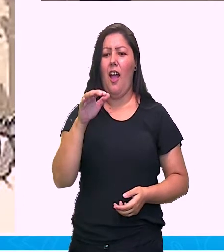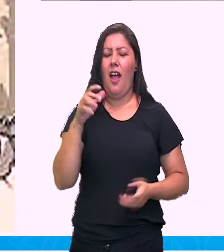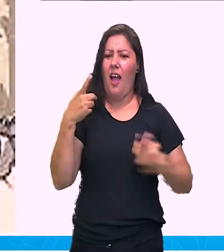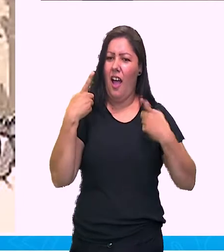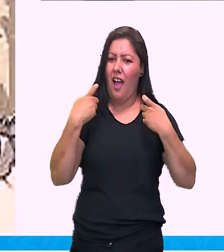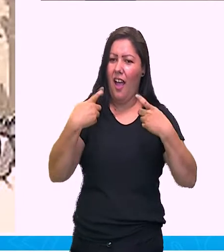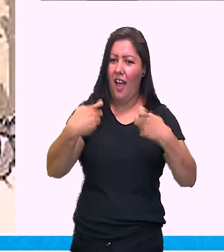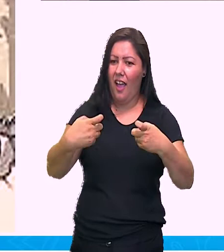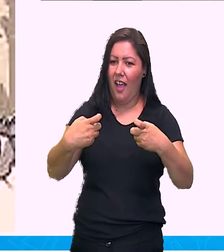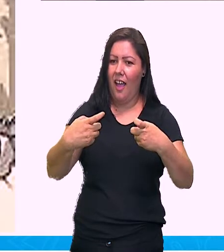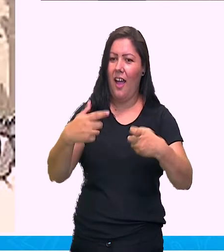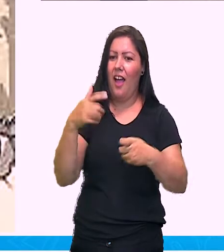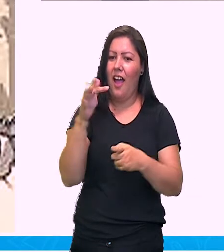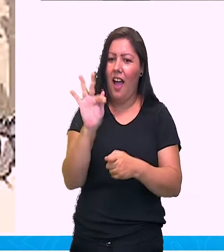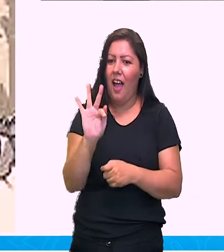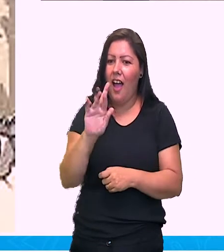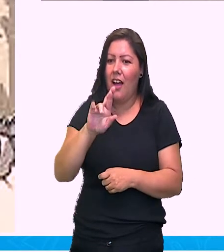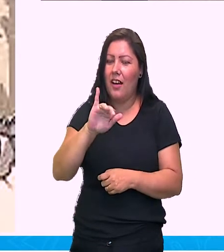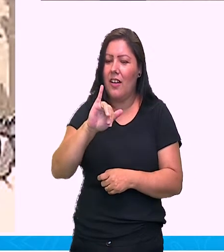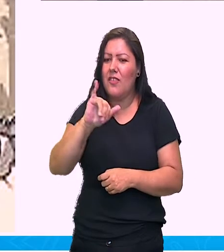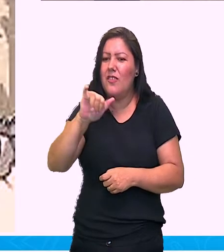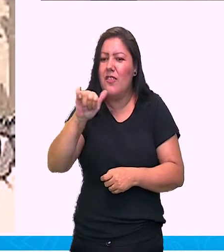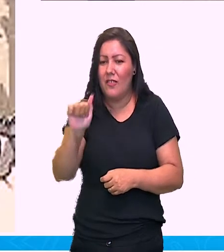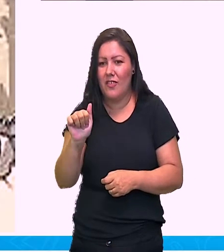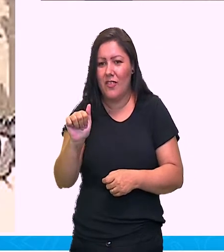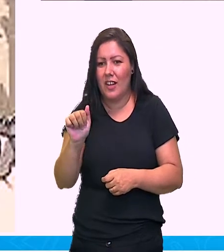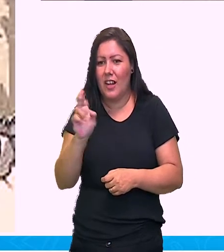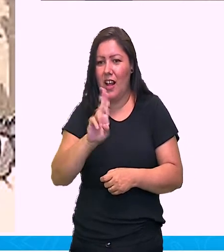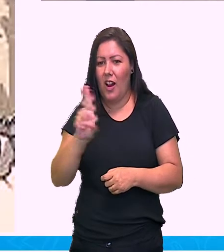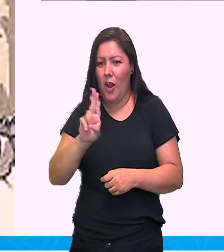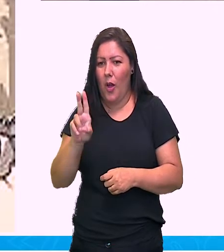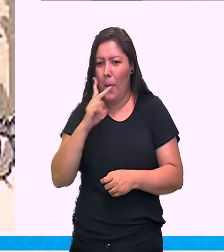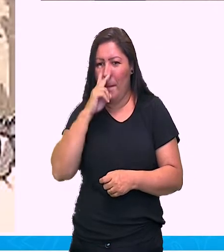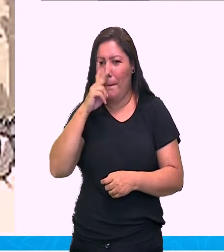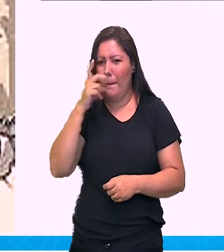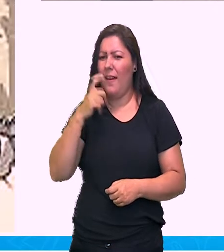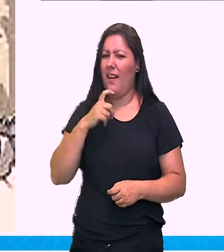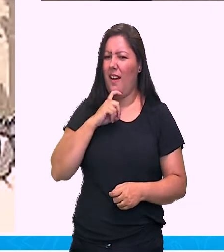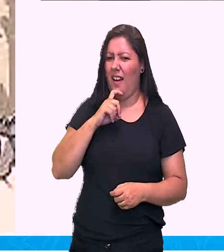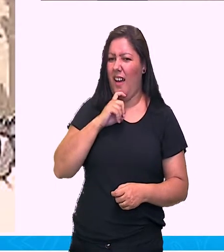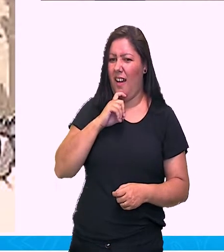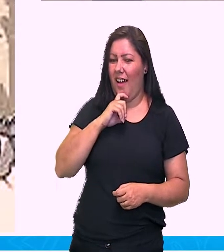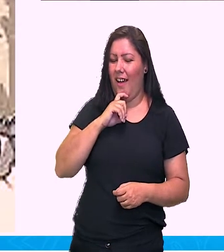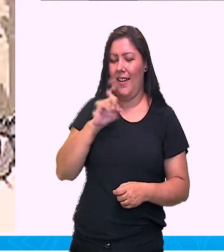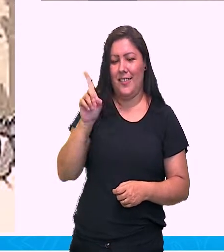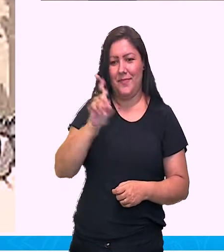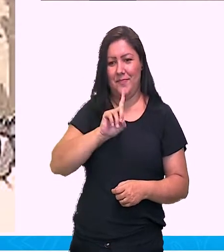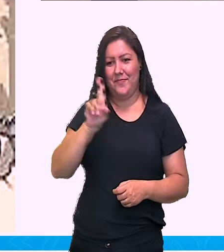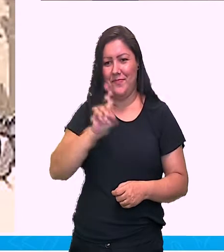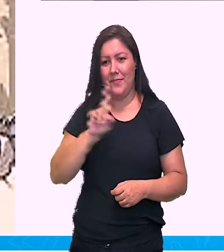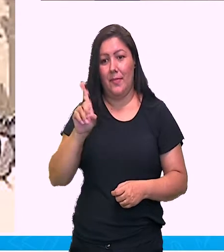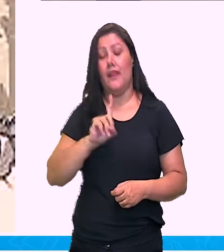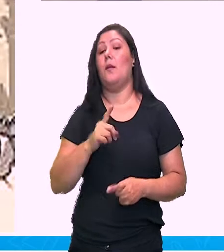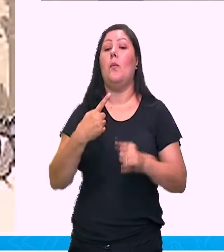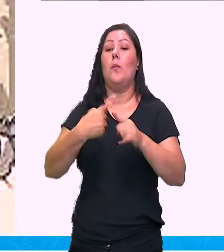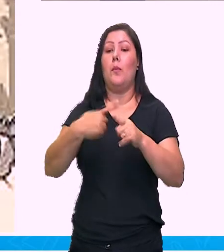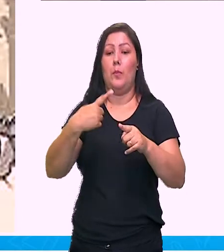Norte. Por favor, tá? O nome Guerra Fria é porque não houve um